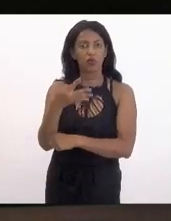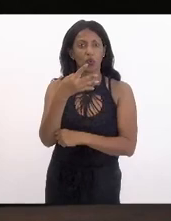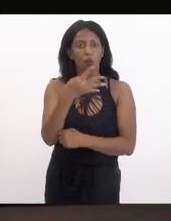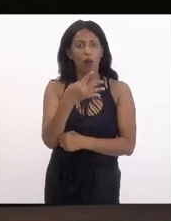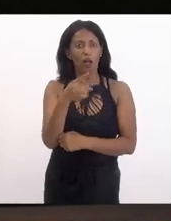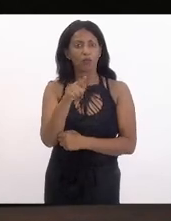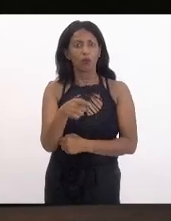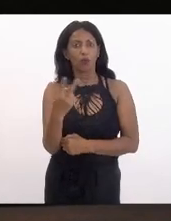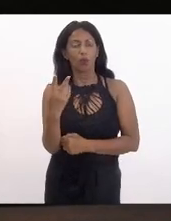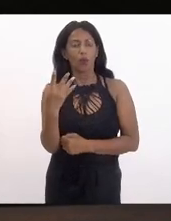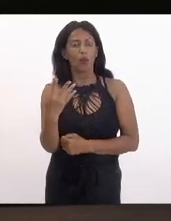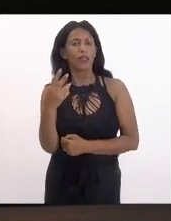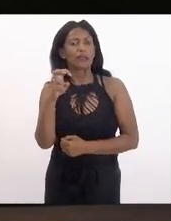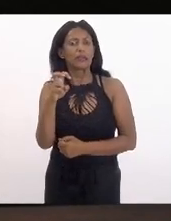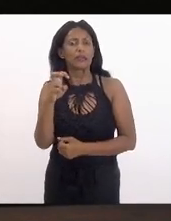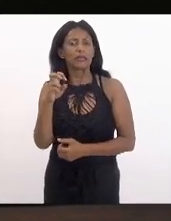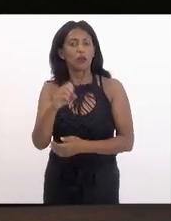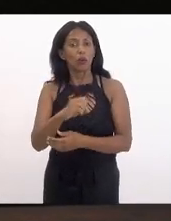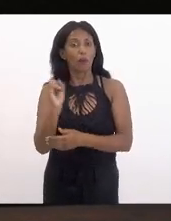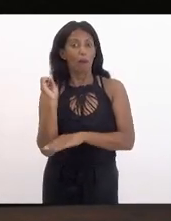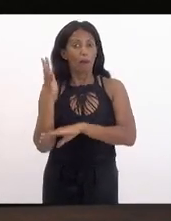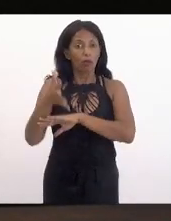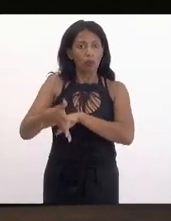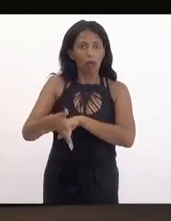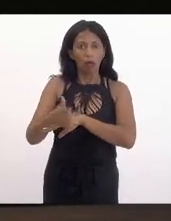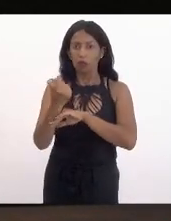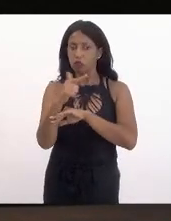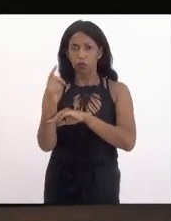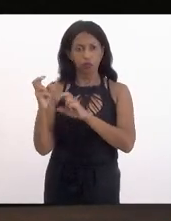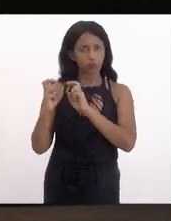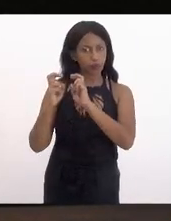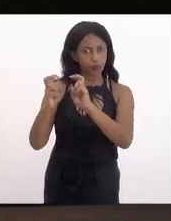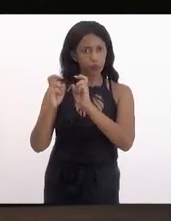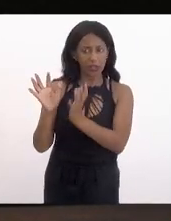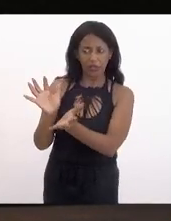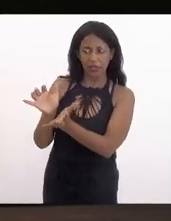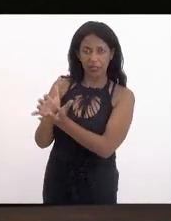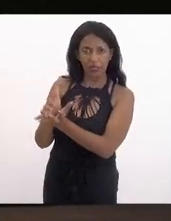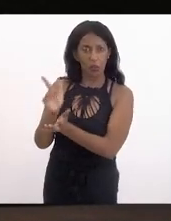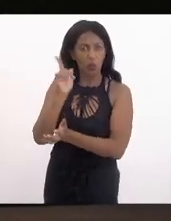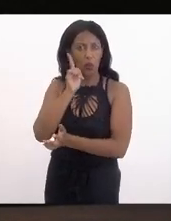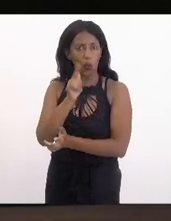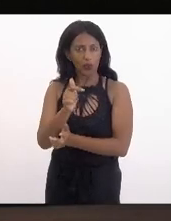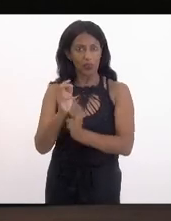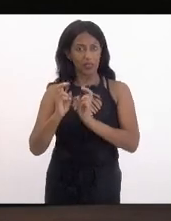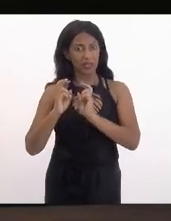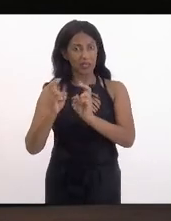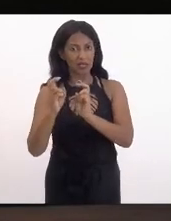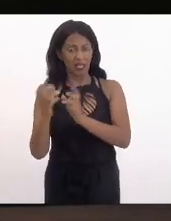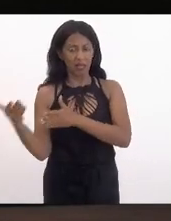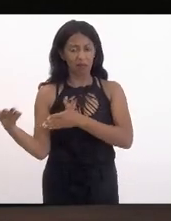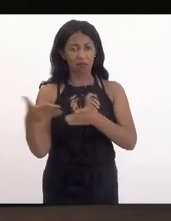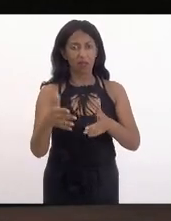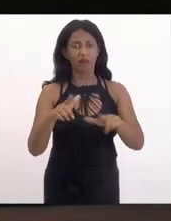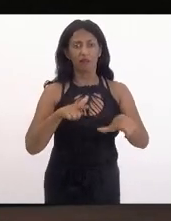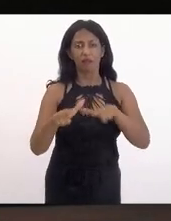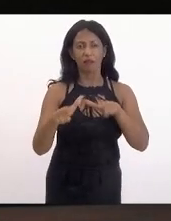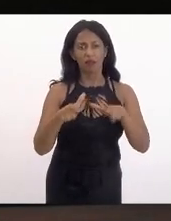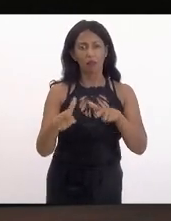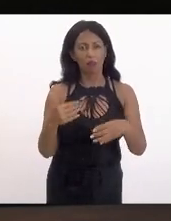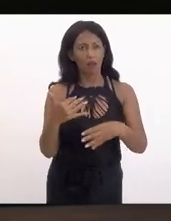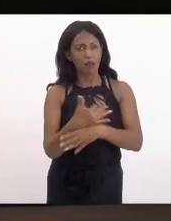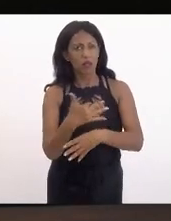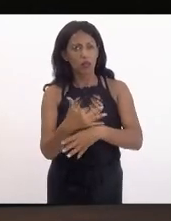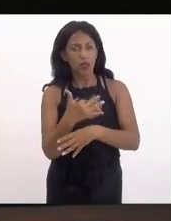4/45 da manhã o ramal de Santa Cruz funcionou os moradores Santa Cruz para poder pegar o trem da SuperVia para vir trabalhar no centro da cidade